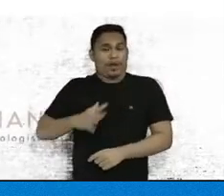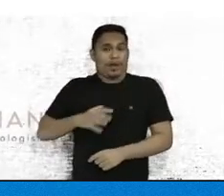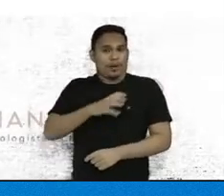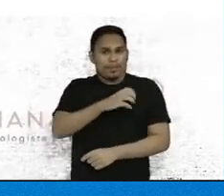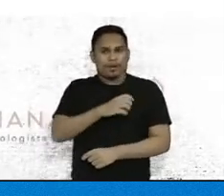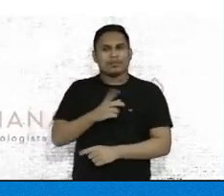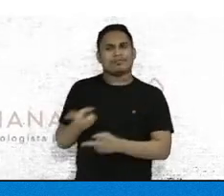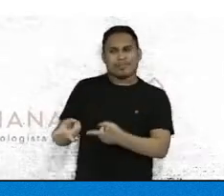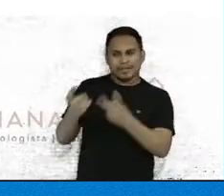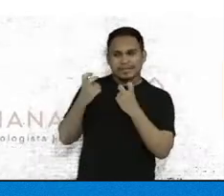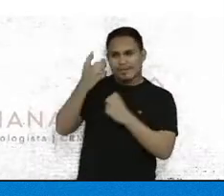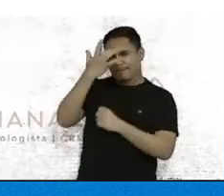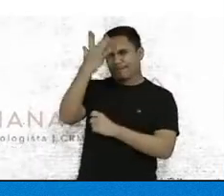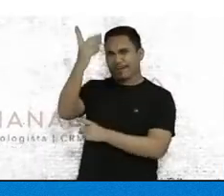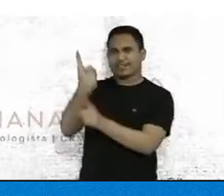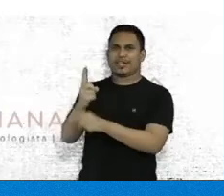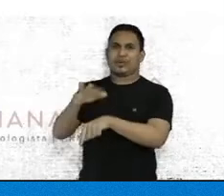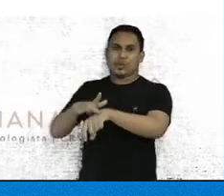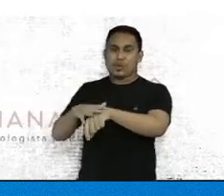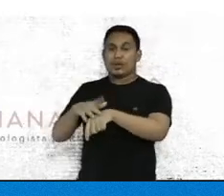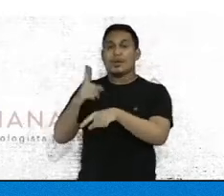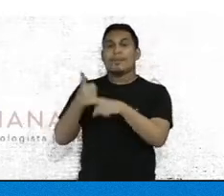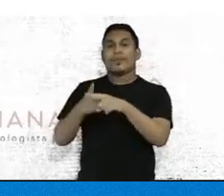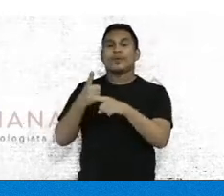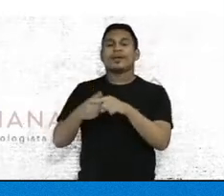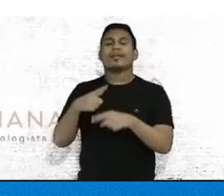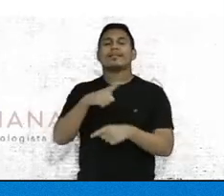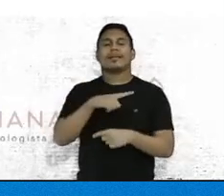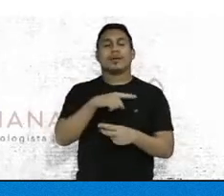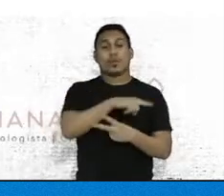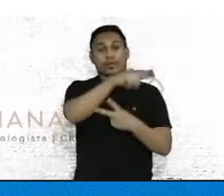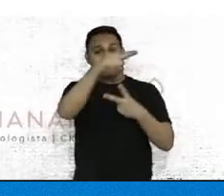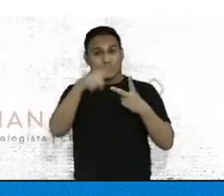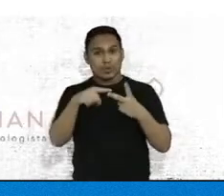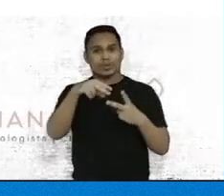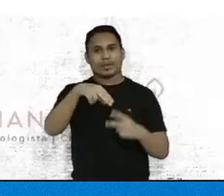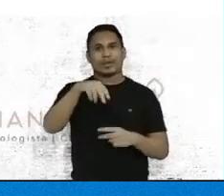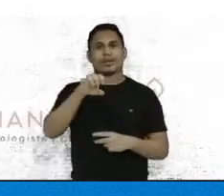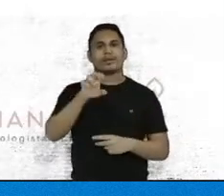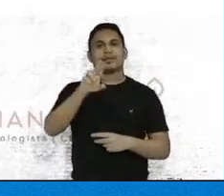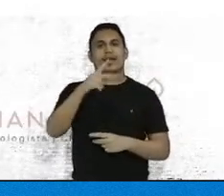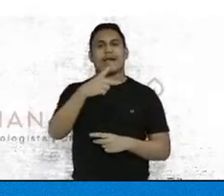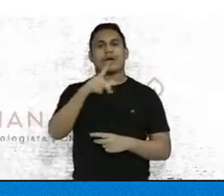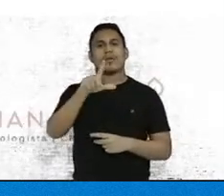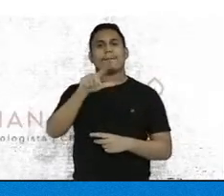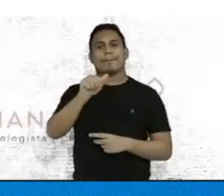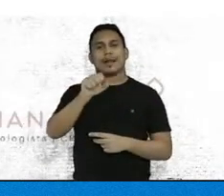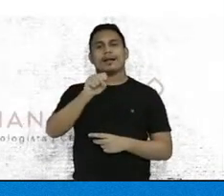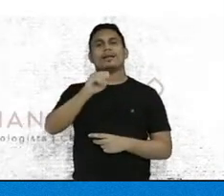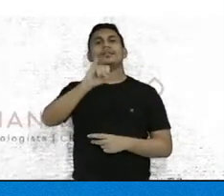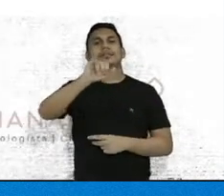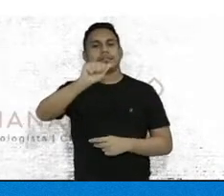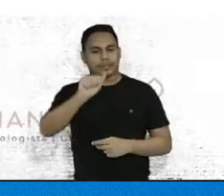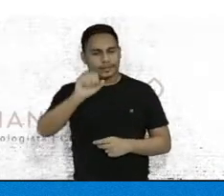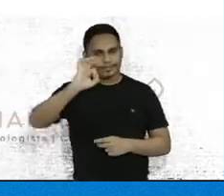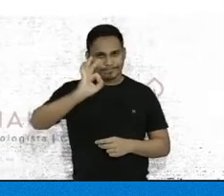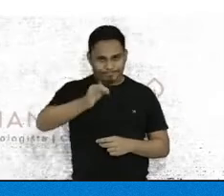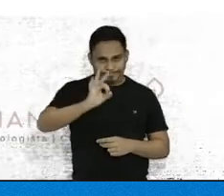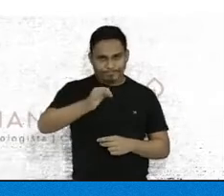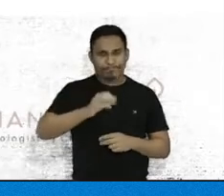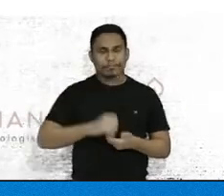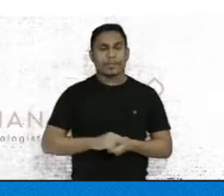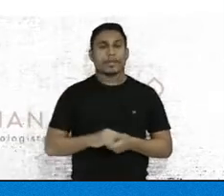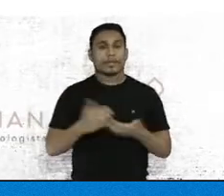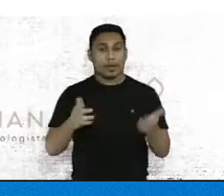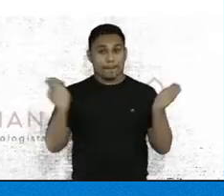uma segunda neoplasia primária do que a população geral, um segundo câncer, tá? Então, o risco de ter câncer de